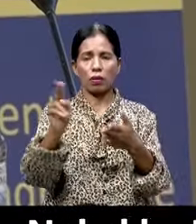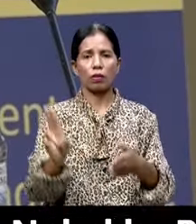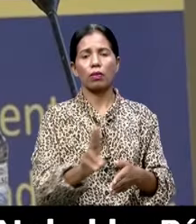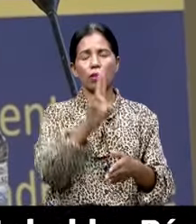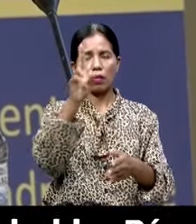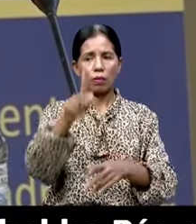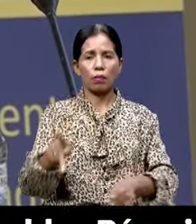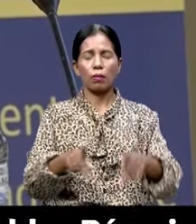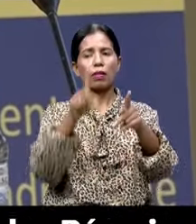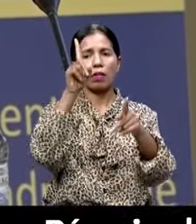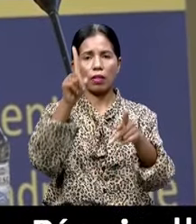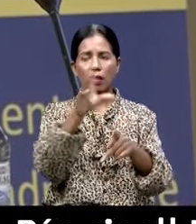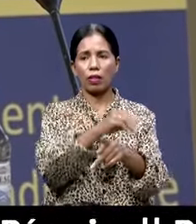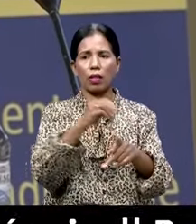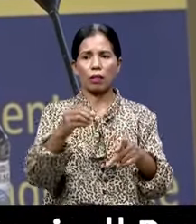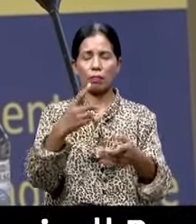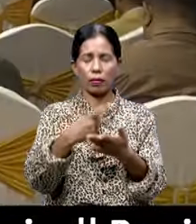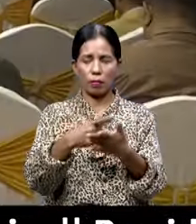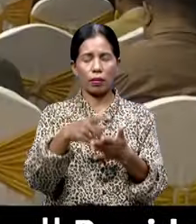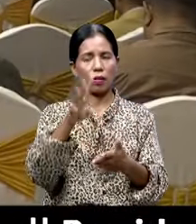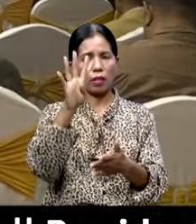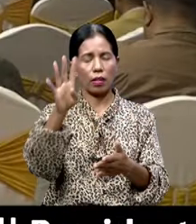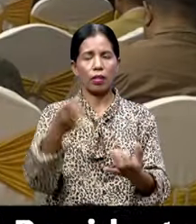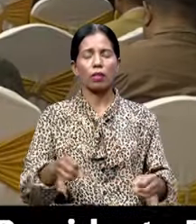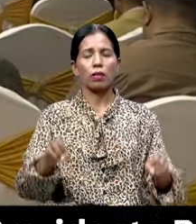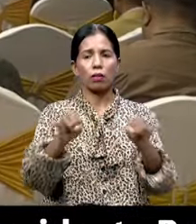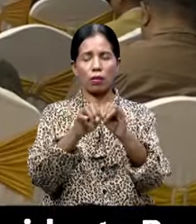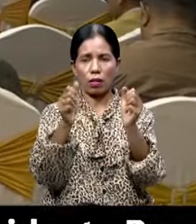universidade pública ida, privado hat no Instituto